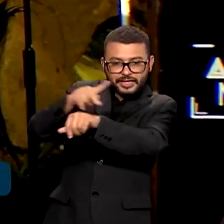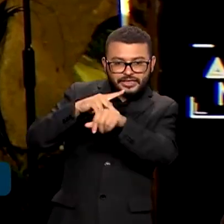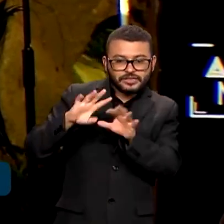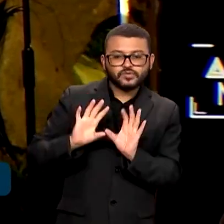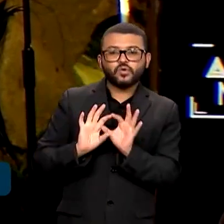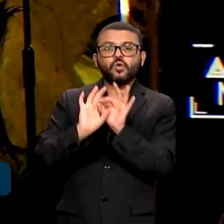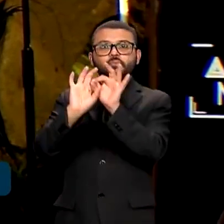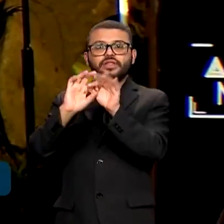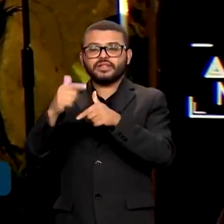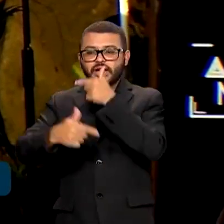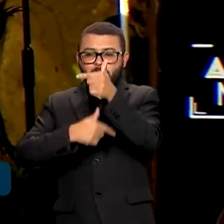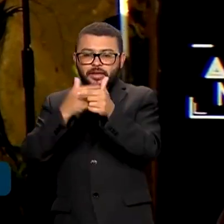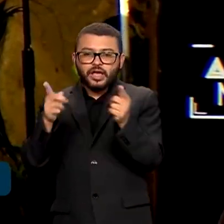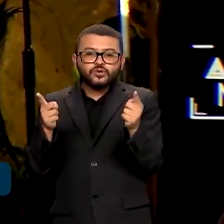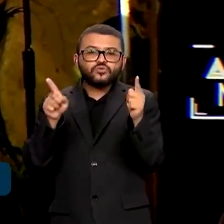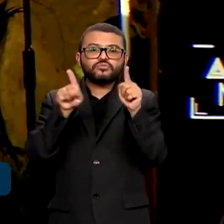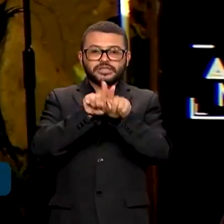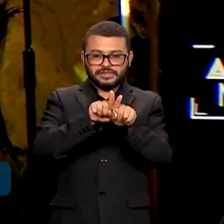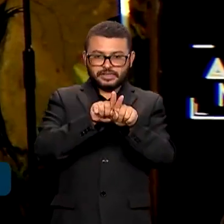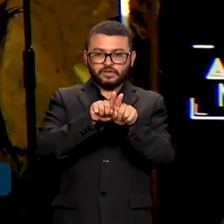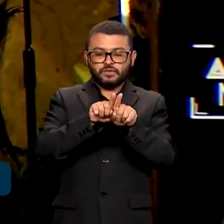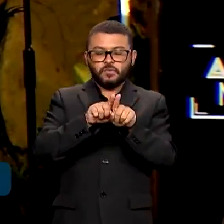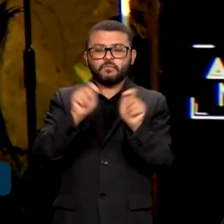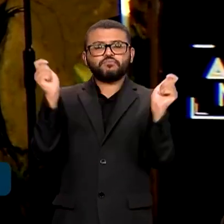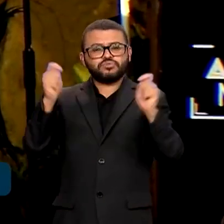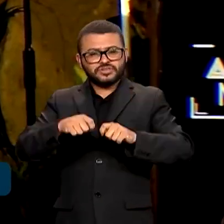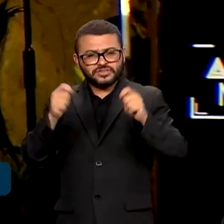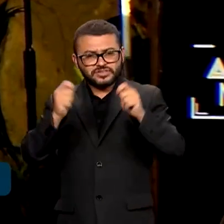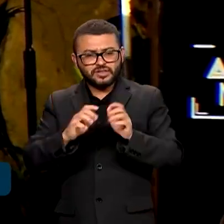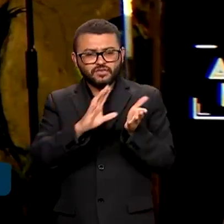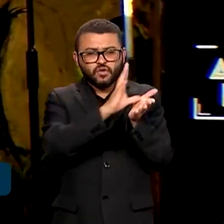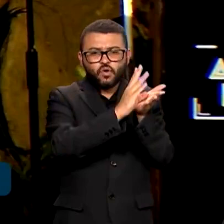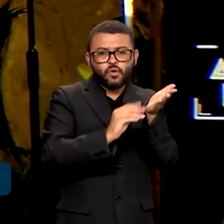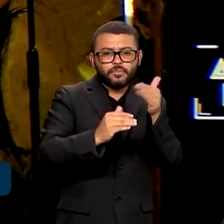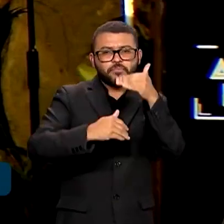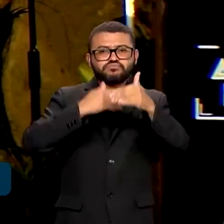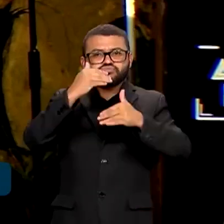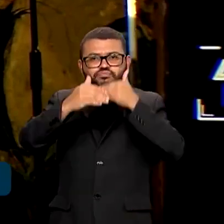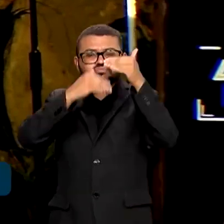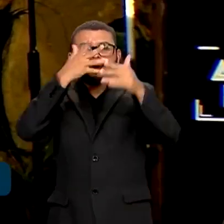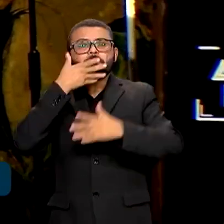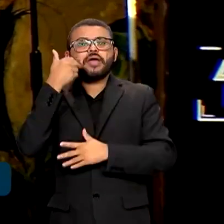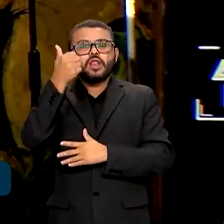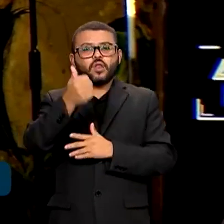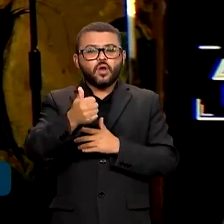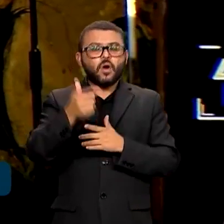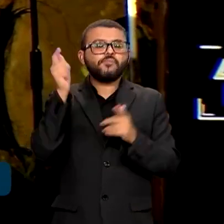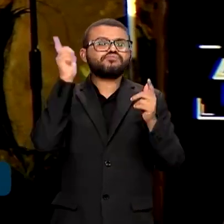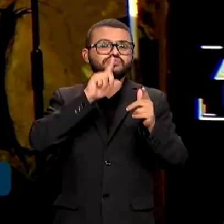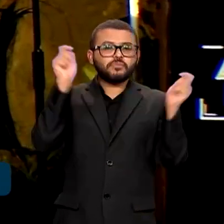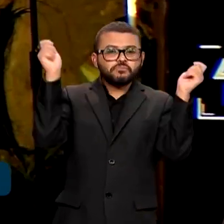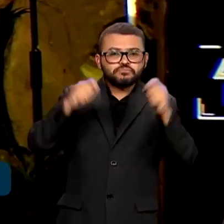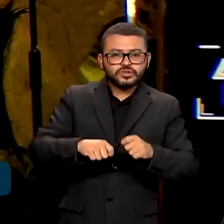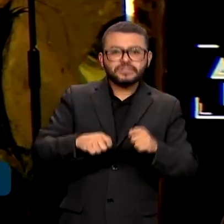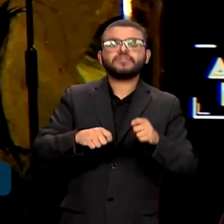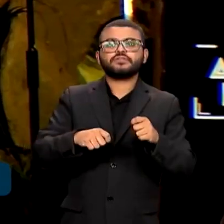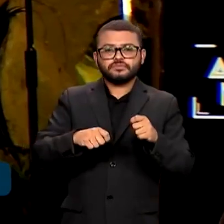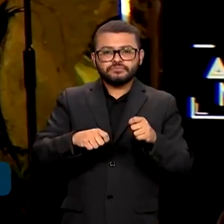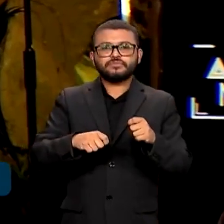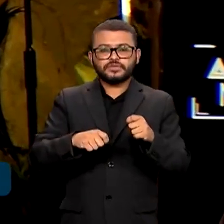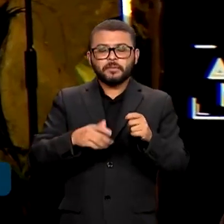trabalhem conjuntamente para que a gente tenha um modelo de desenvolvimento que propicie